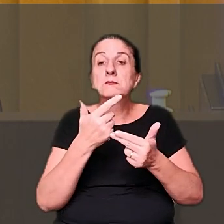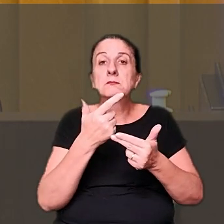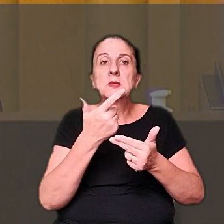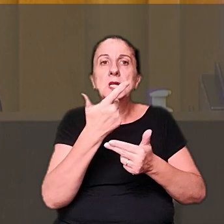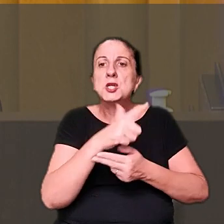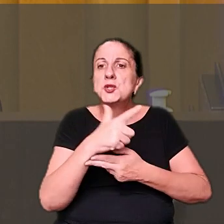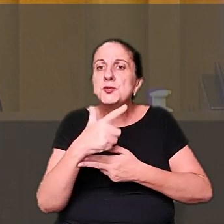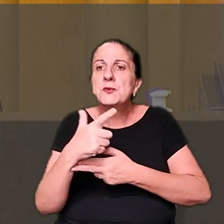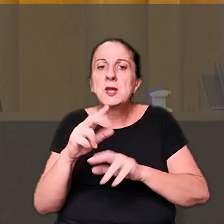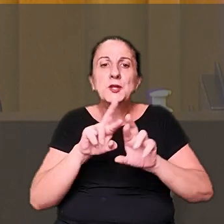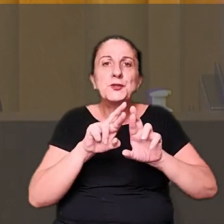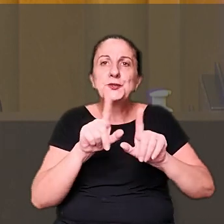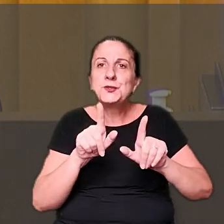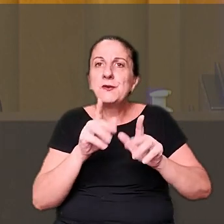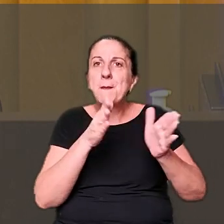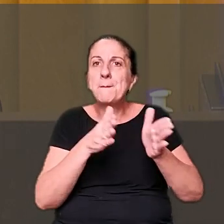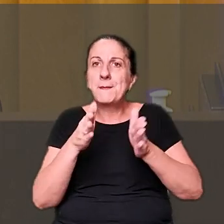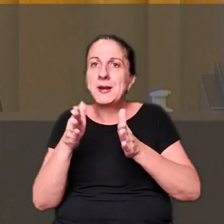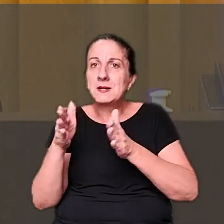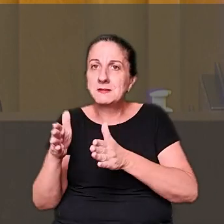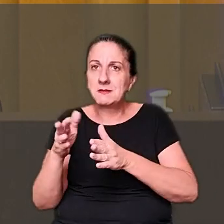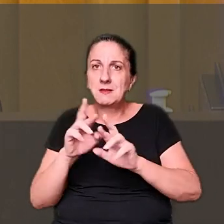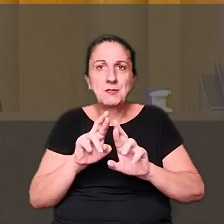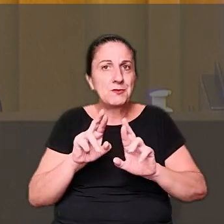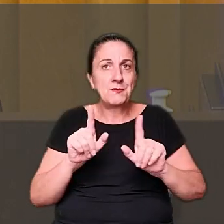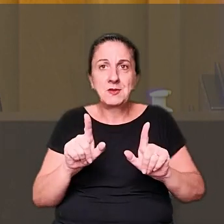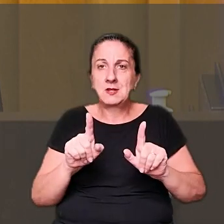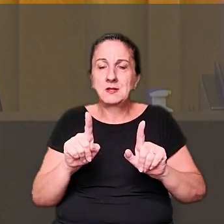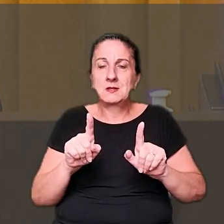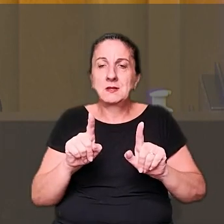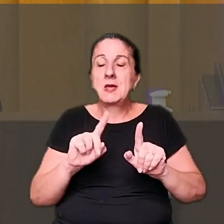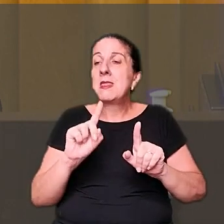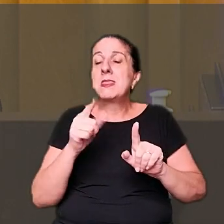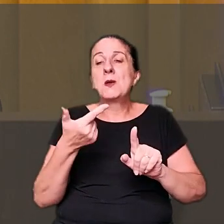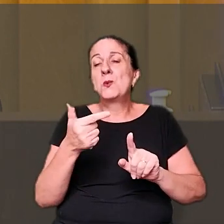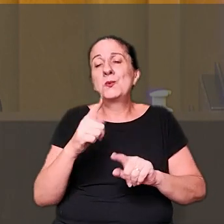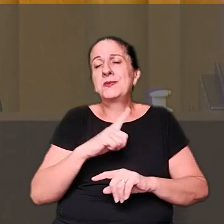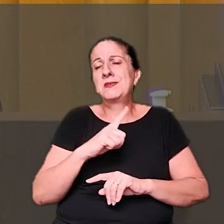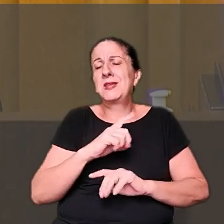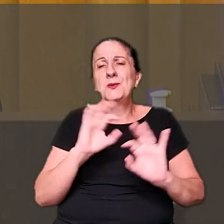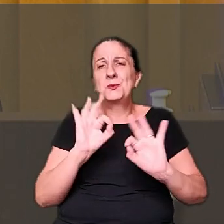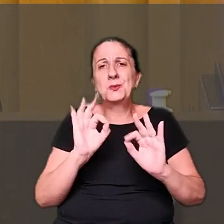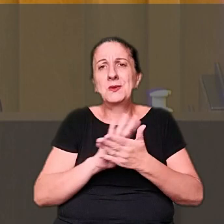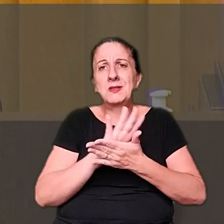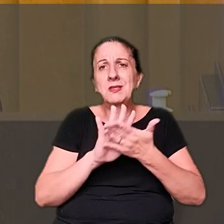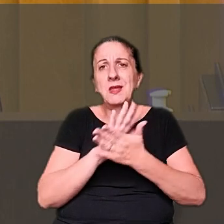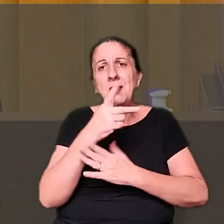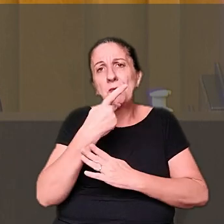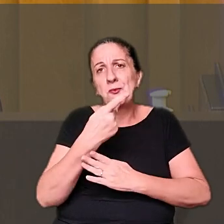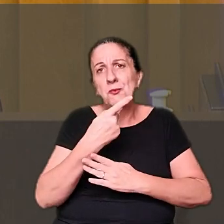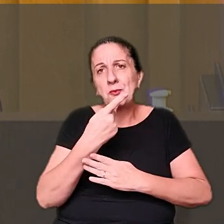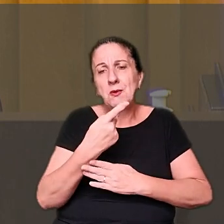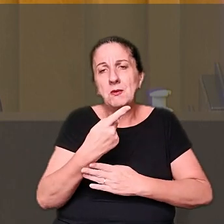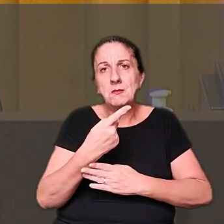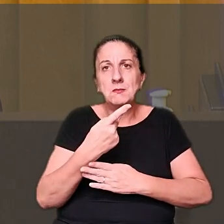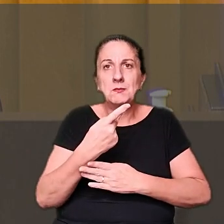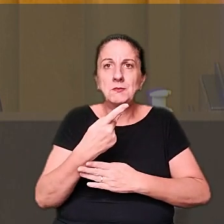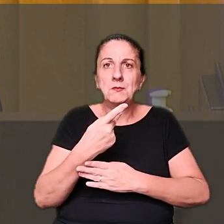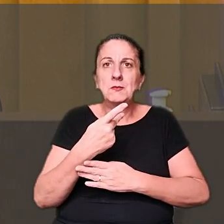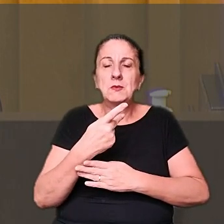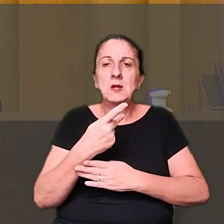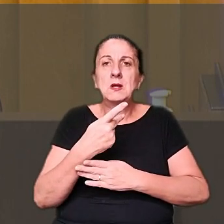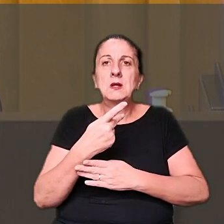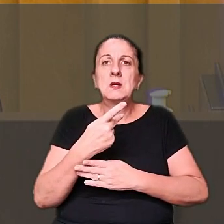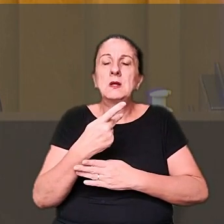incidência de diferenças da parcela no cálculo das verbas resilitórias, não havendo de forma nenhuma se falar